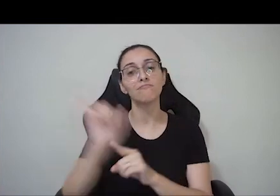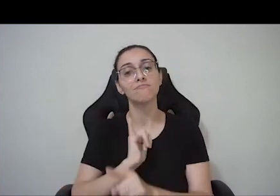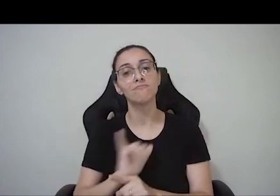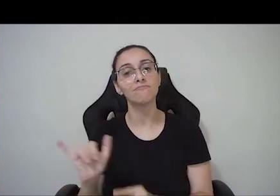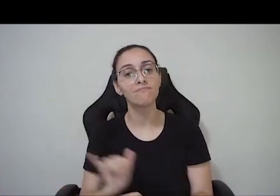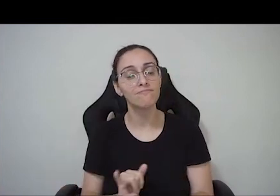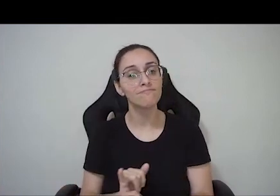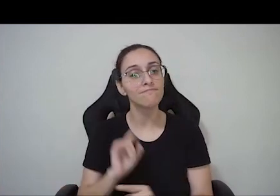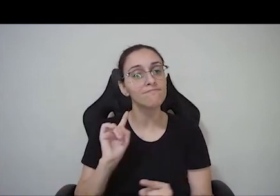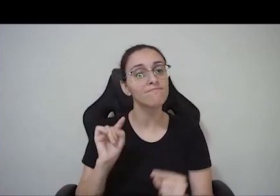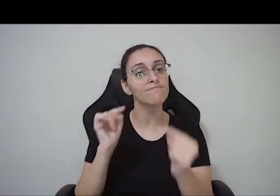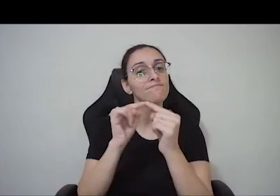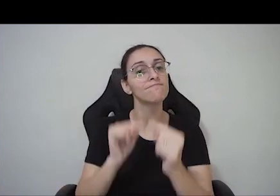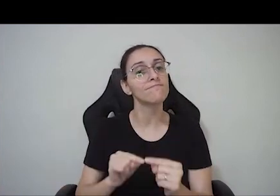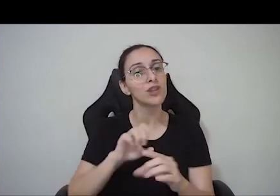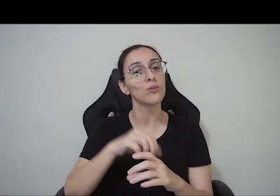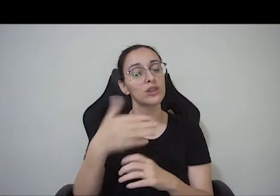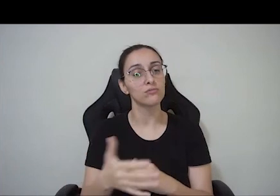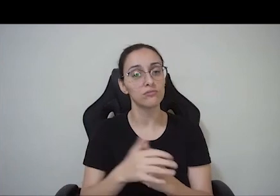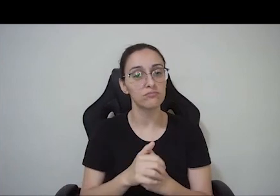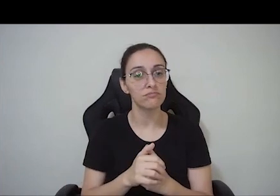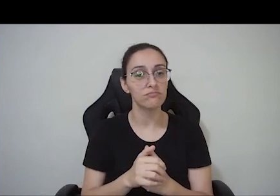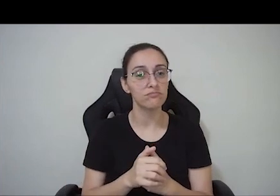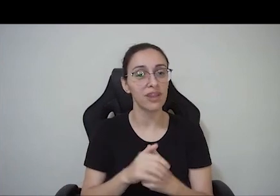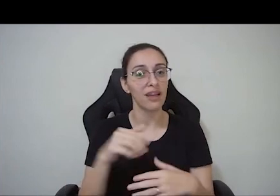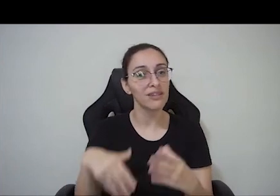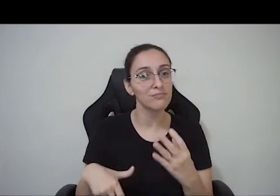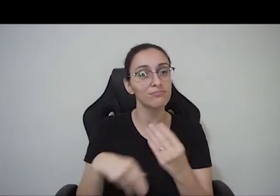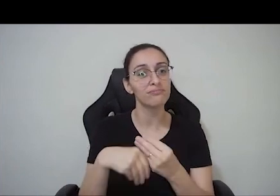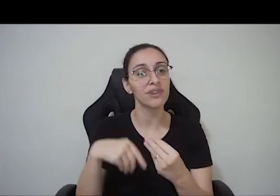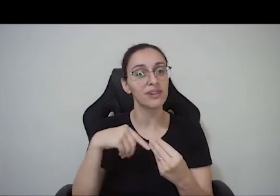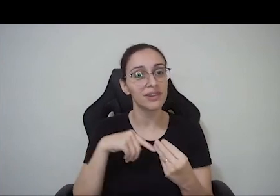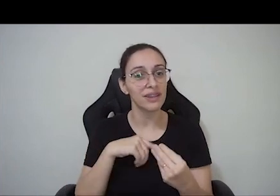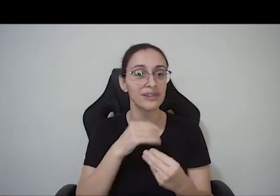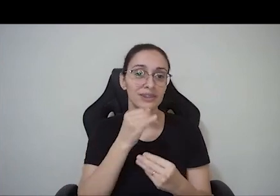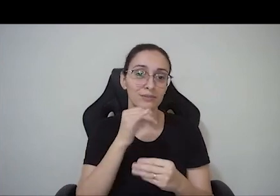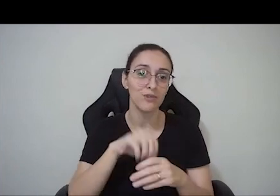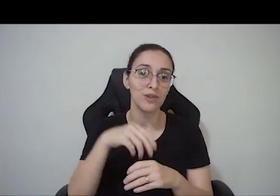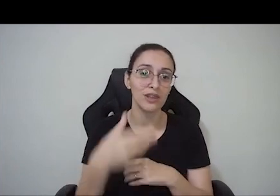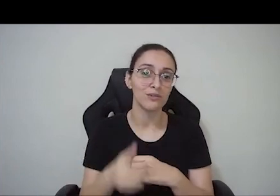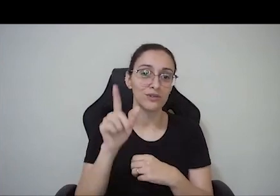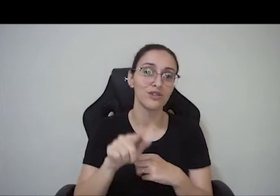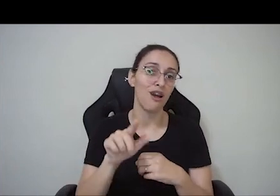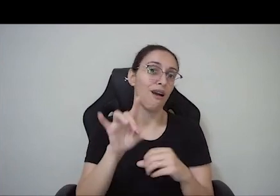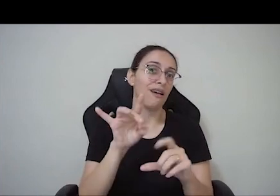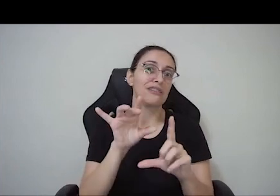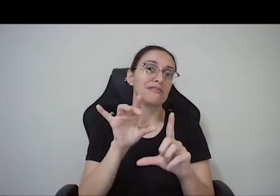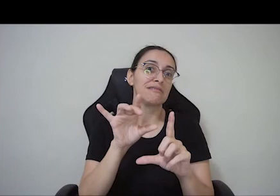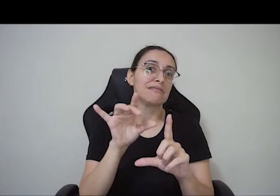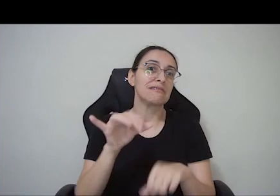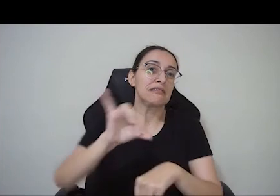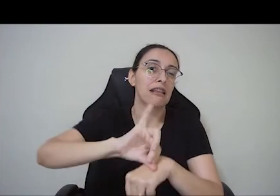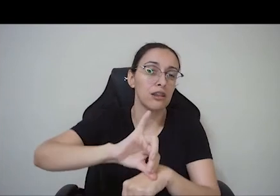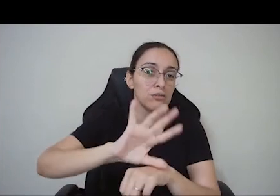texto para identificar o conteúdo. E aí tem uma nota complementar que fala, a não ser que o conteúdo seja apenas decorativo,